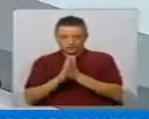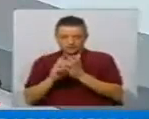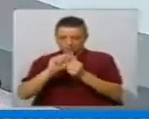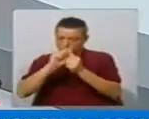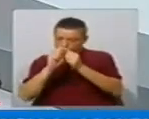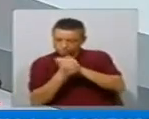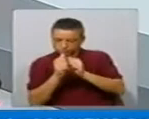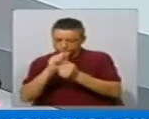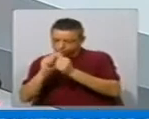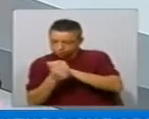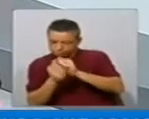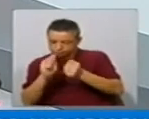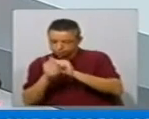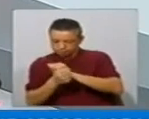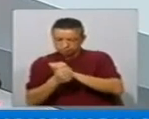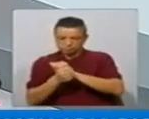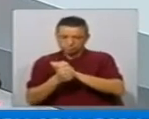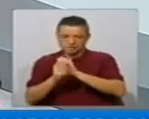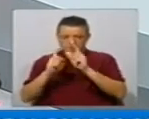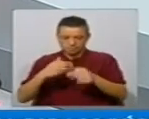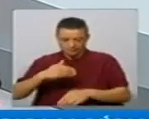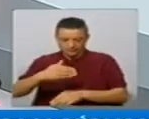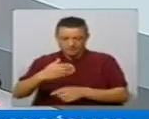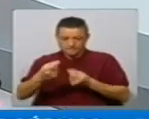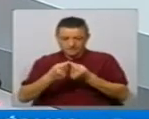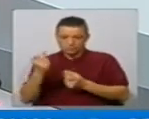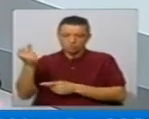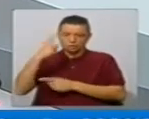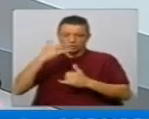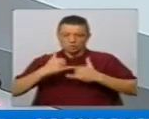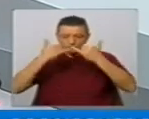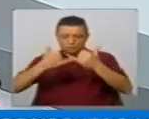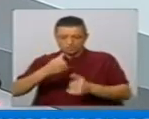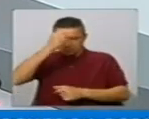que são sentidas no núcleo de um cometa à medida que se aproxima do Sol. E no próximo domingo